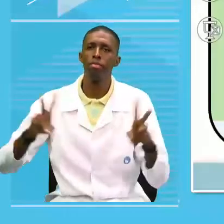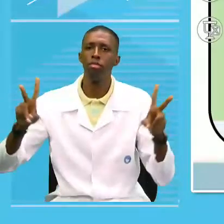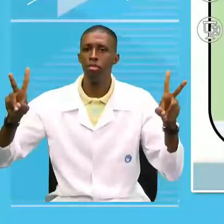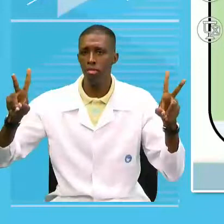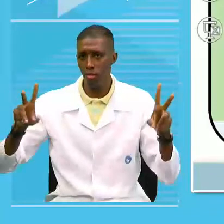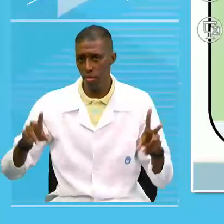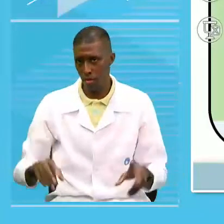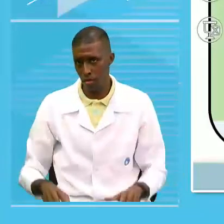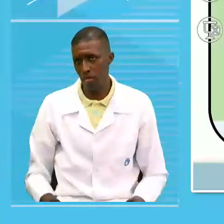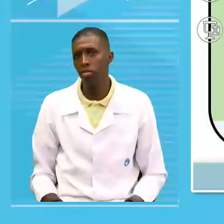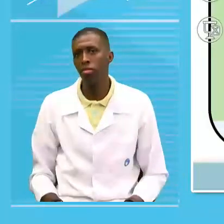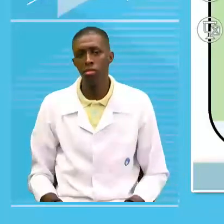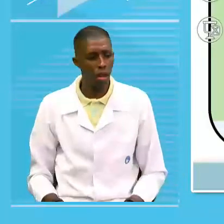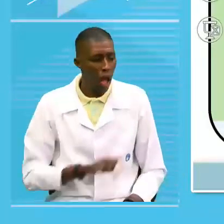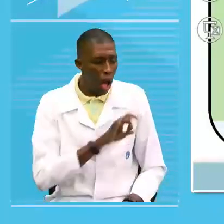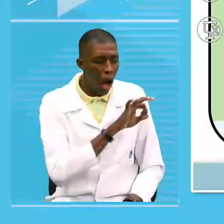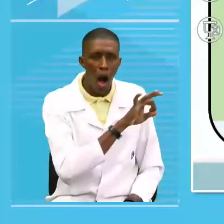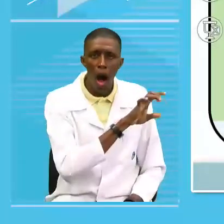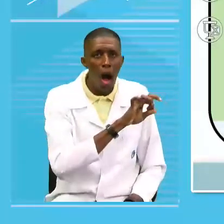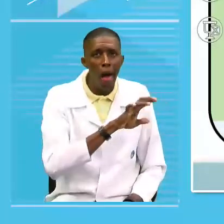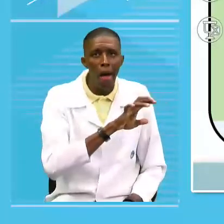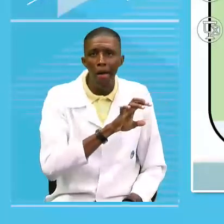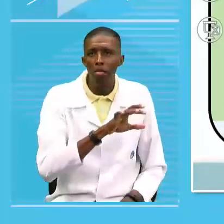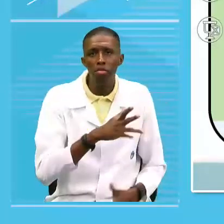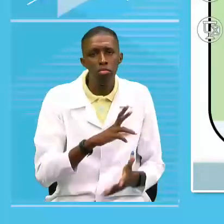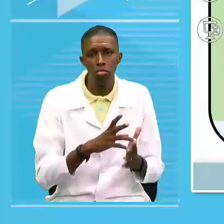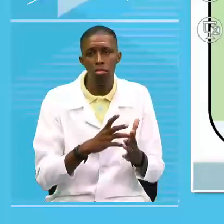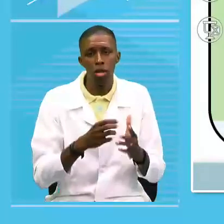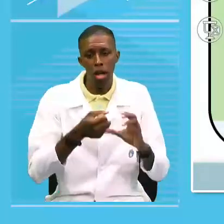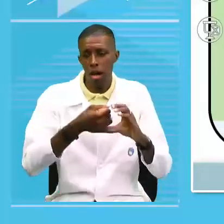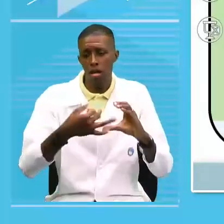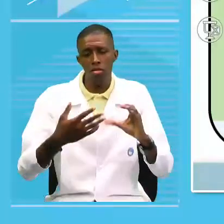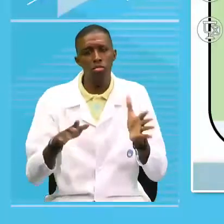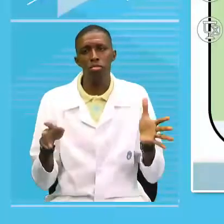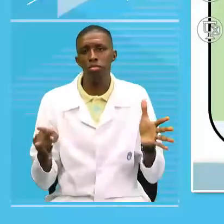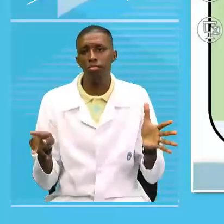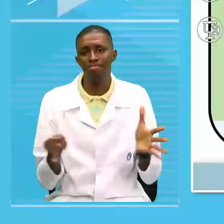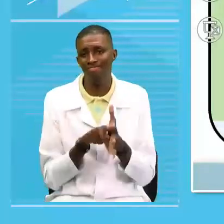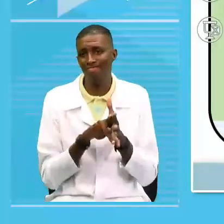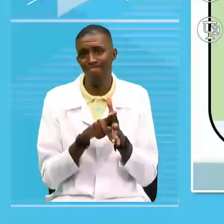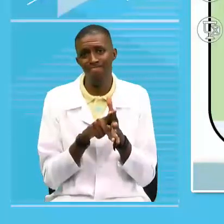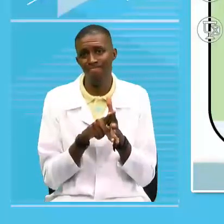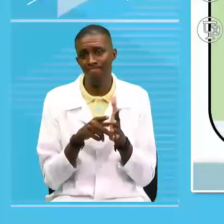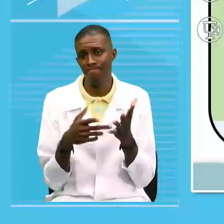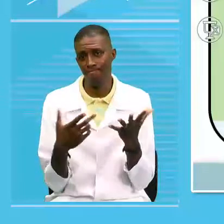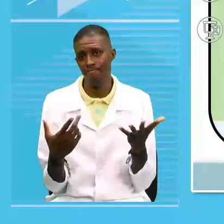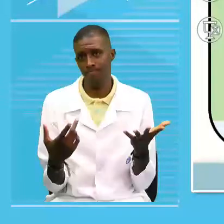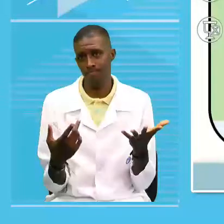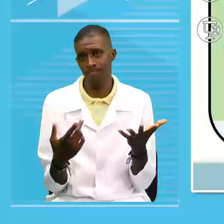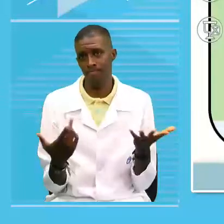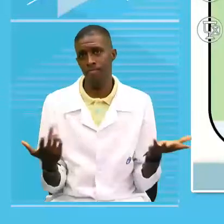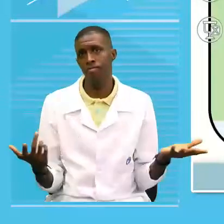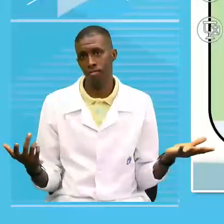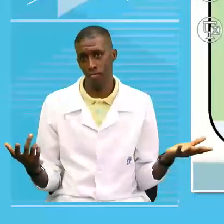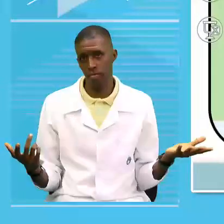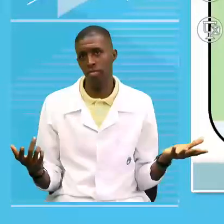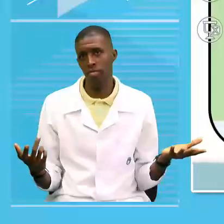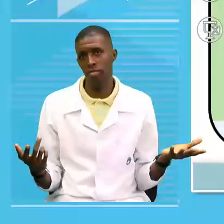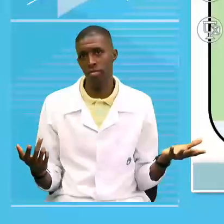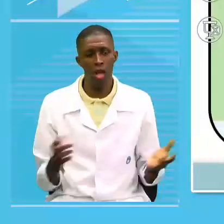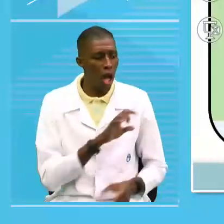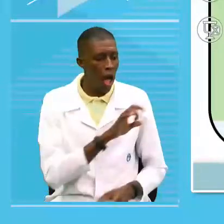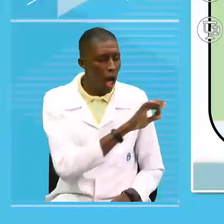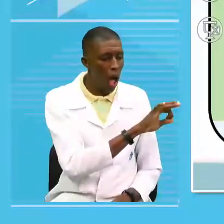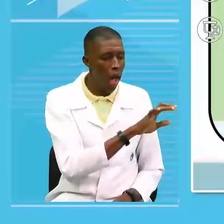a gente conviver com pessoas que são diferentes da gente mas é necessário né porque é muito